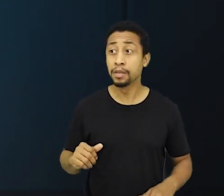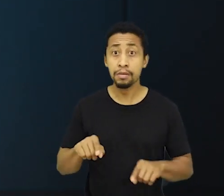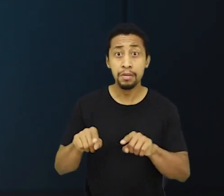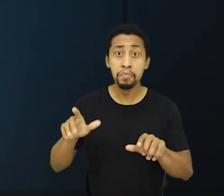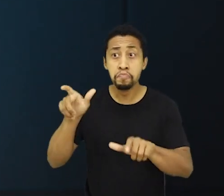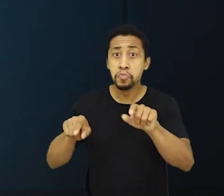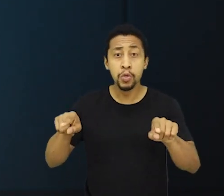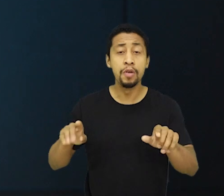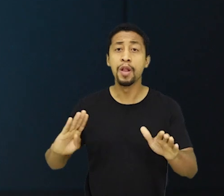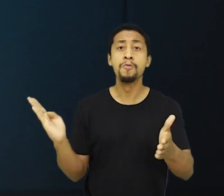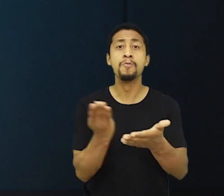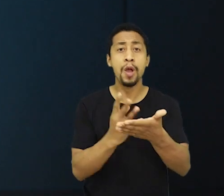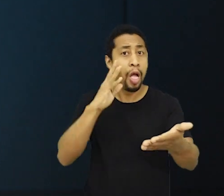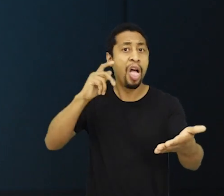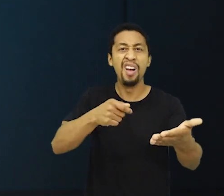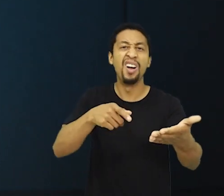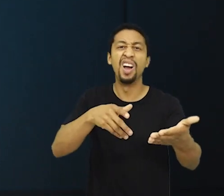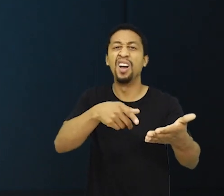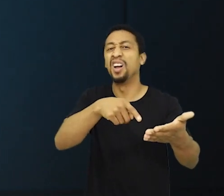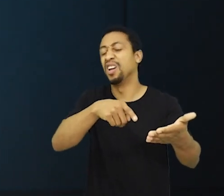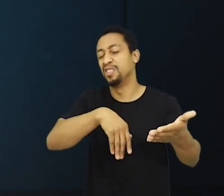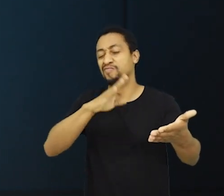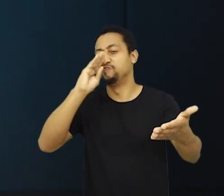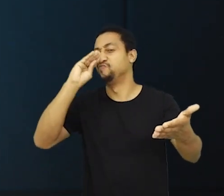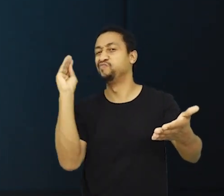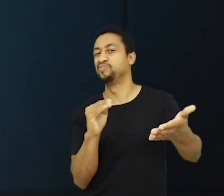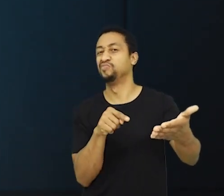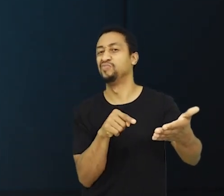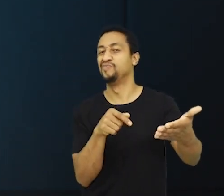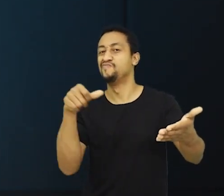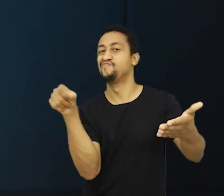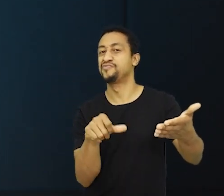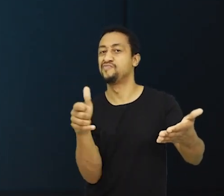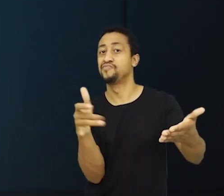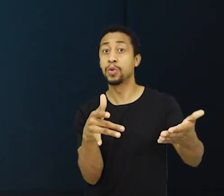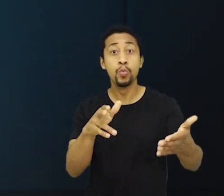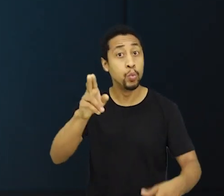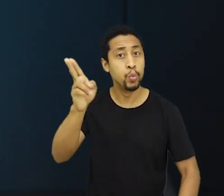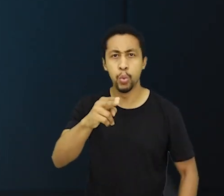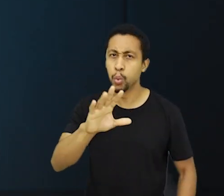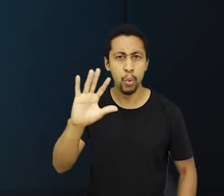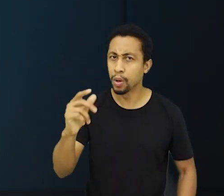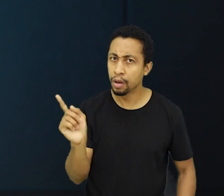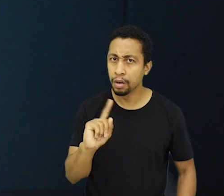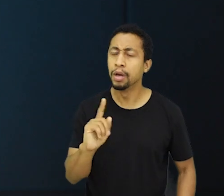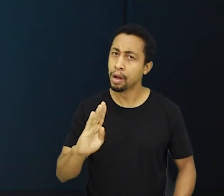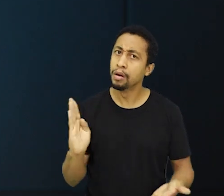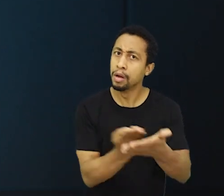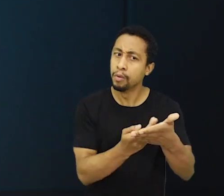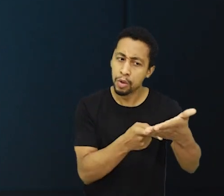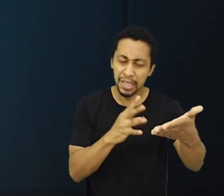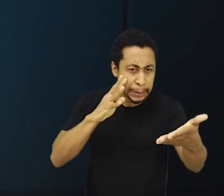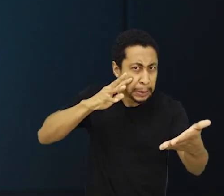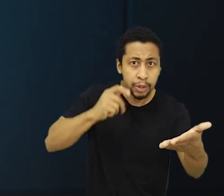enganou-se, que ela foi mal, que ela não foi bem feita, que ela foi infeliz, não. Quanto ao mérito, foi